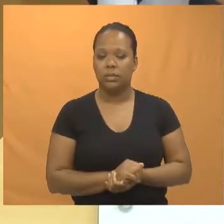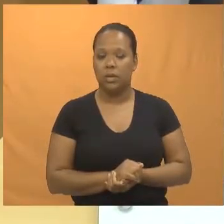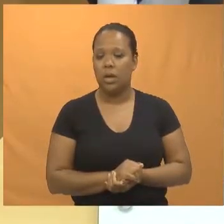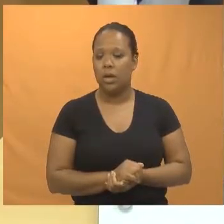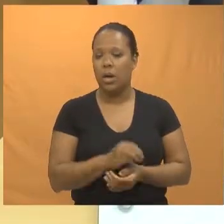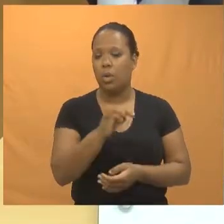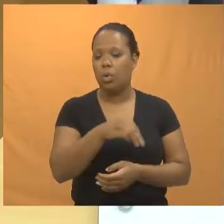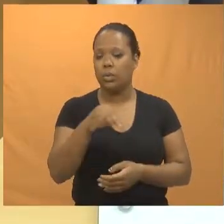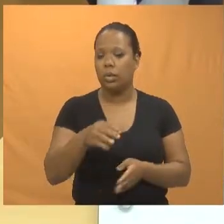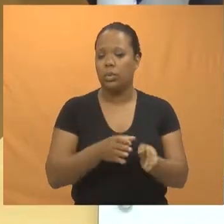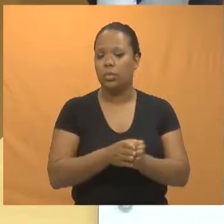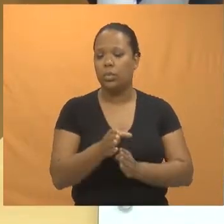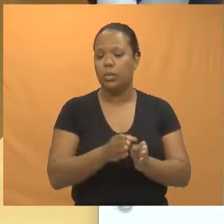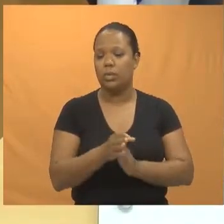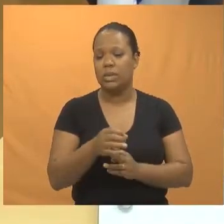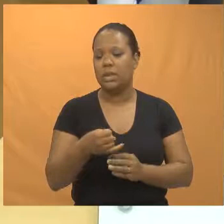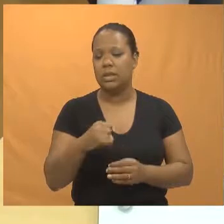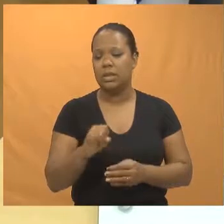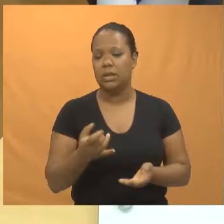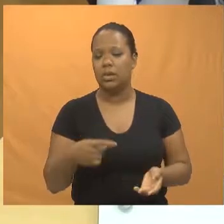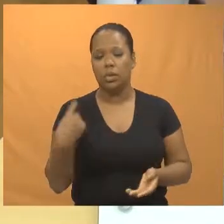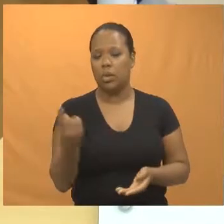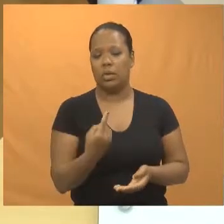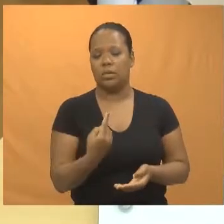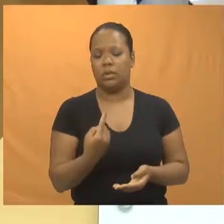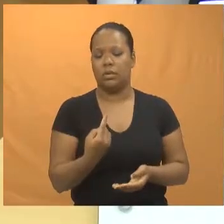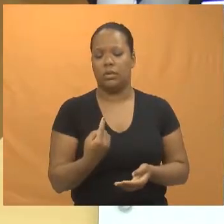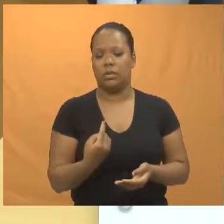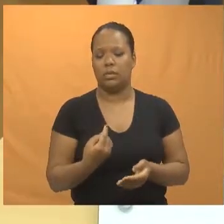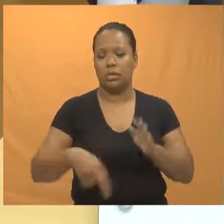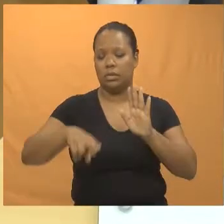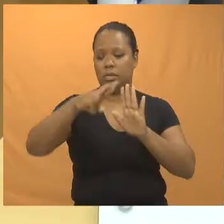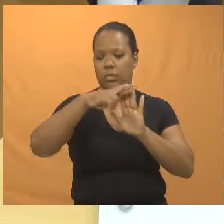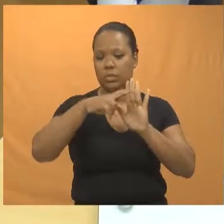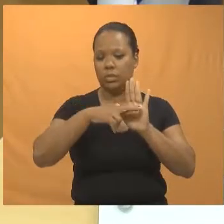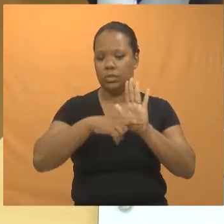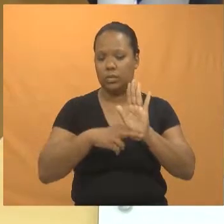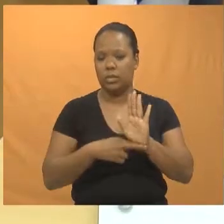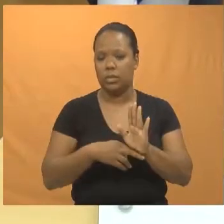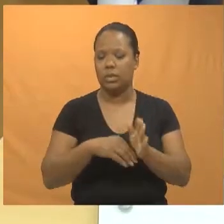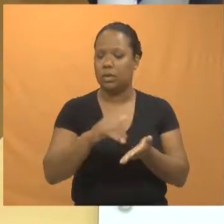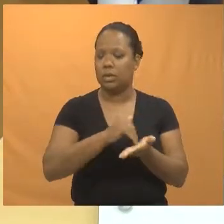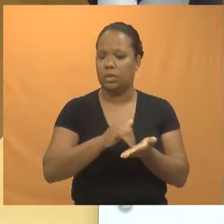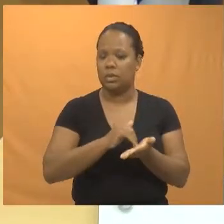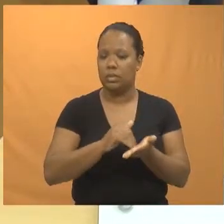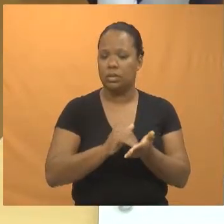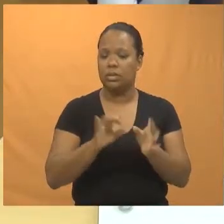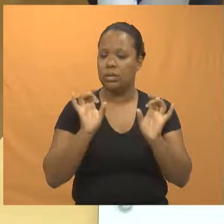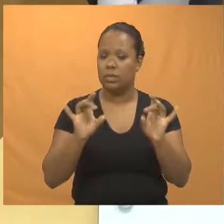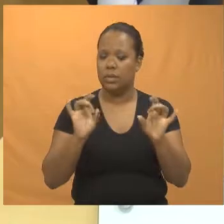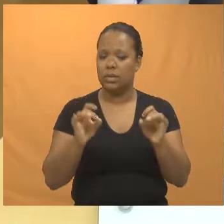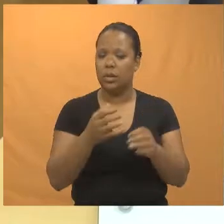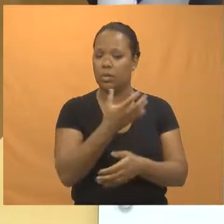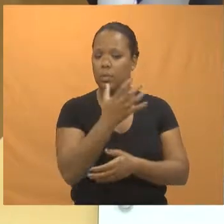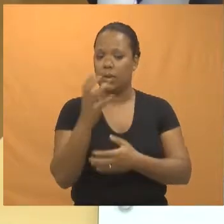o Conselho Municipal se nós não estabelecêssemos aqui as competências das secretarias, em especial do Meio